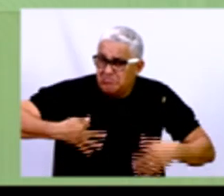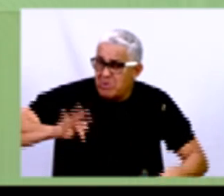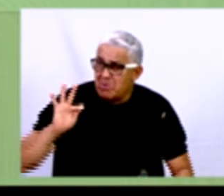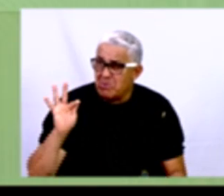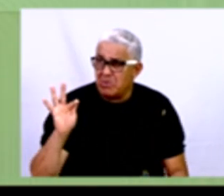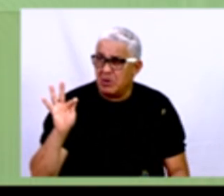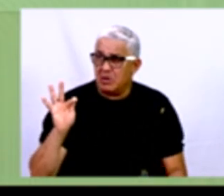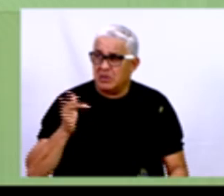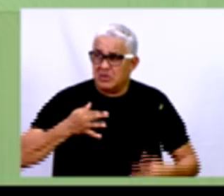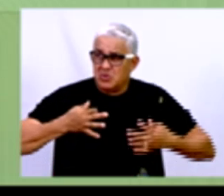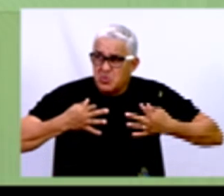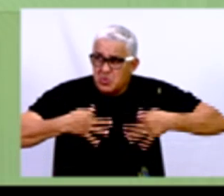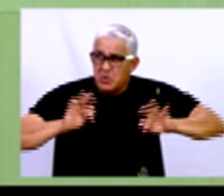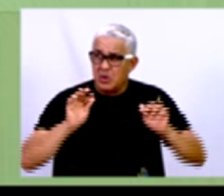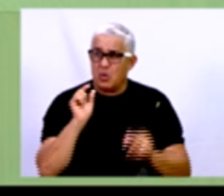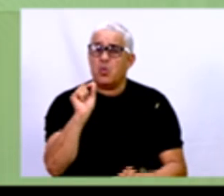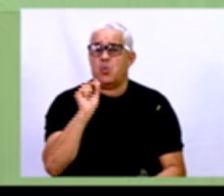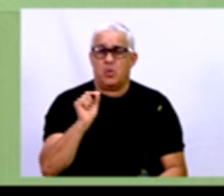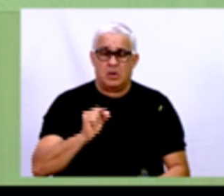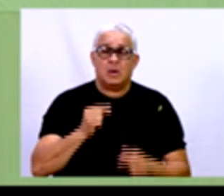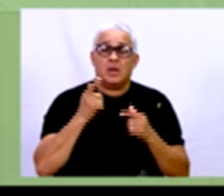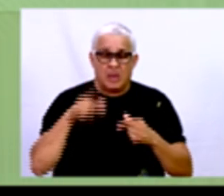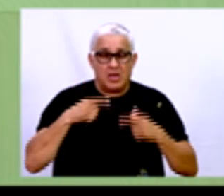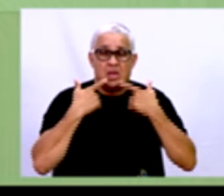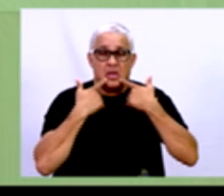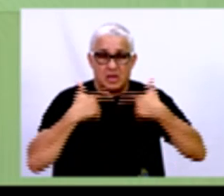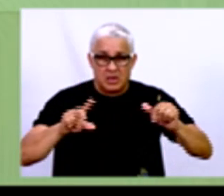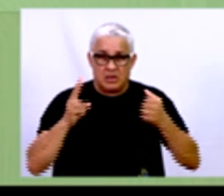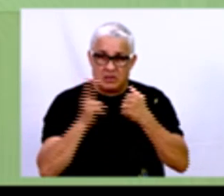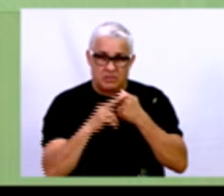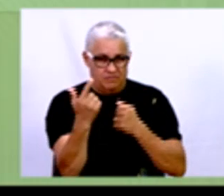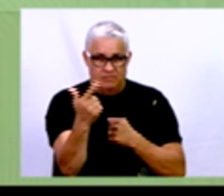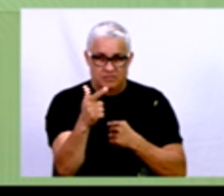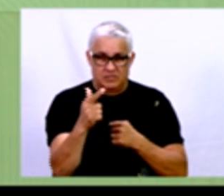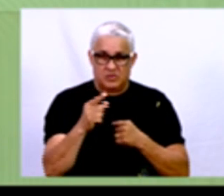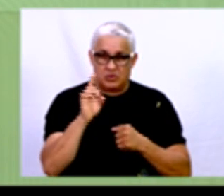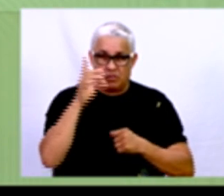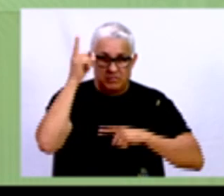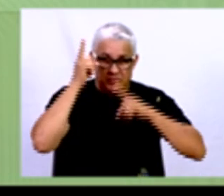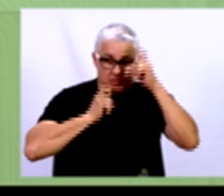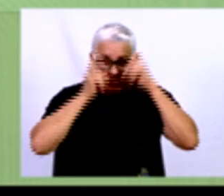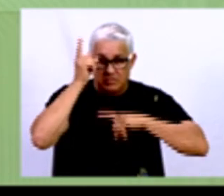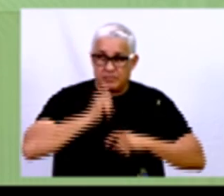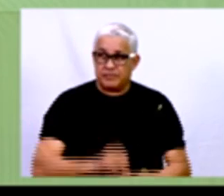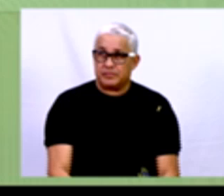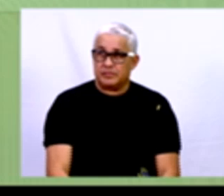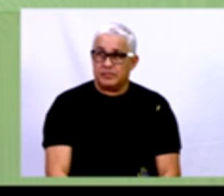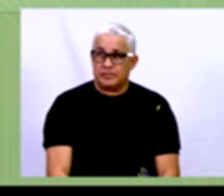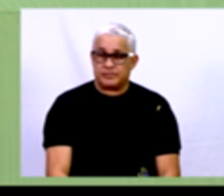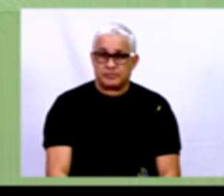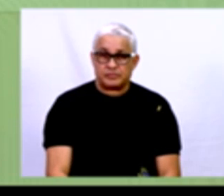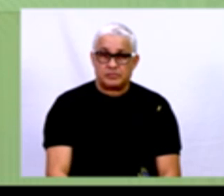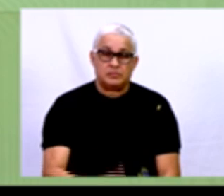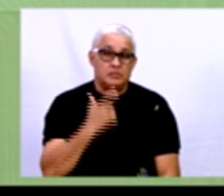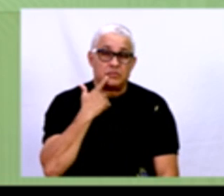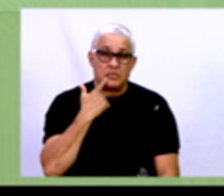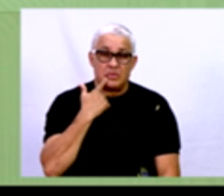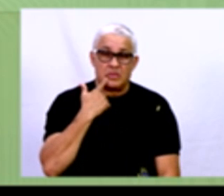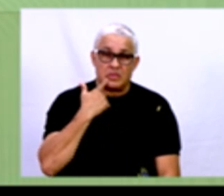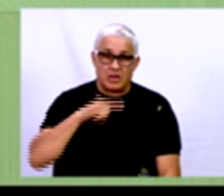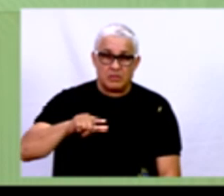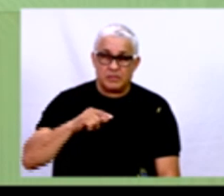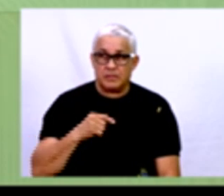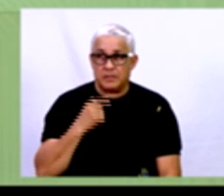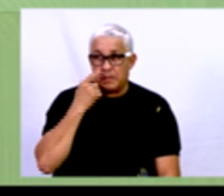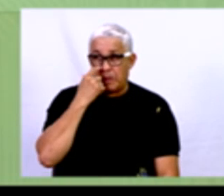dor, né? Então a gente tem também uma linguagem não verbal. A língua. A